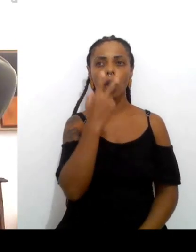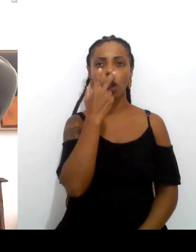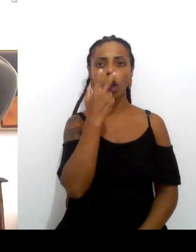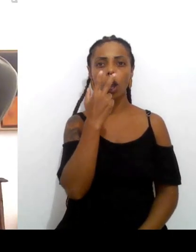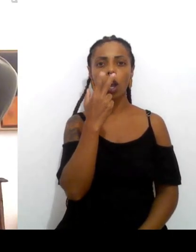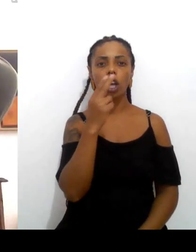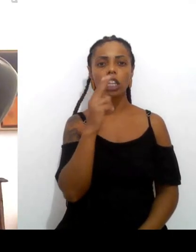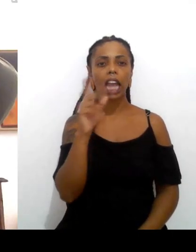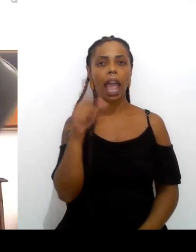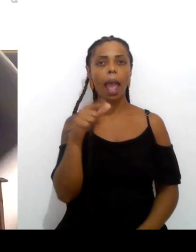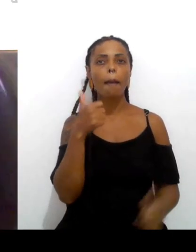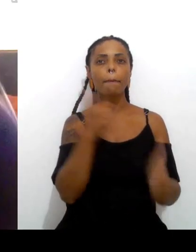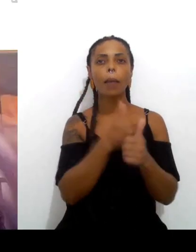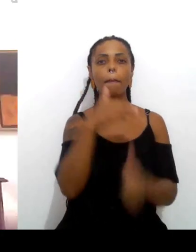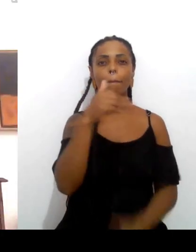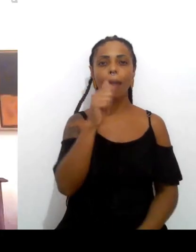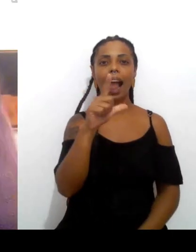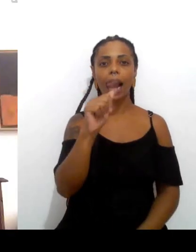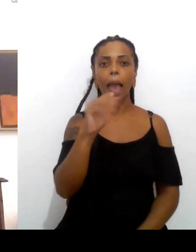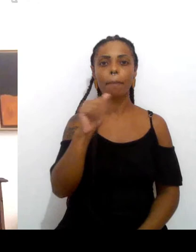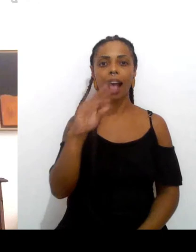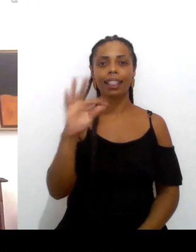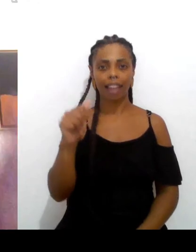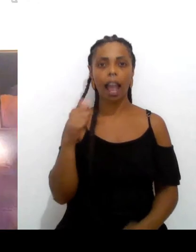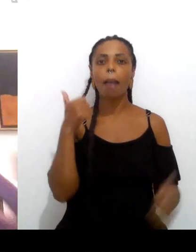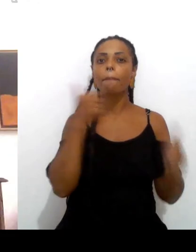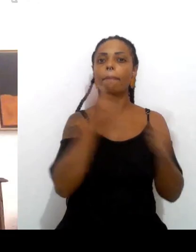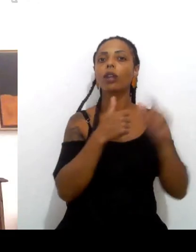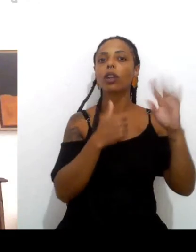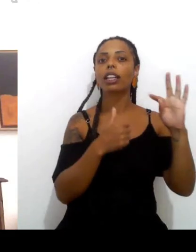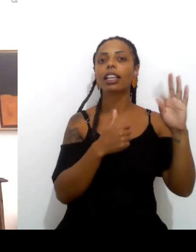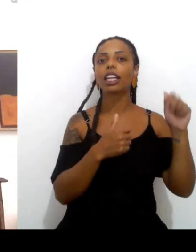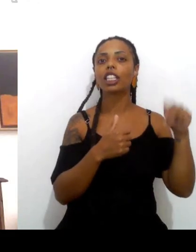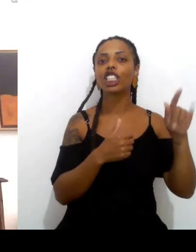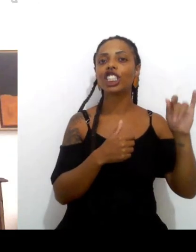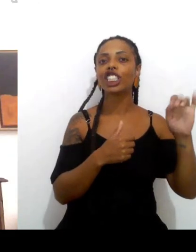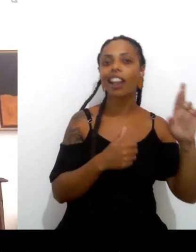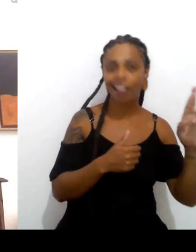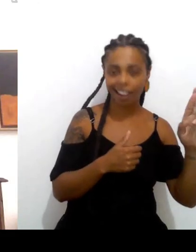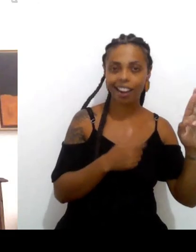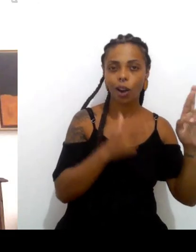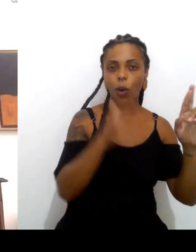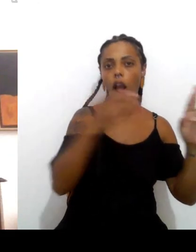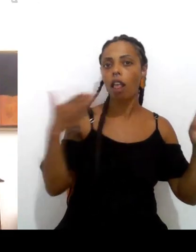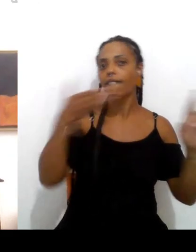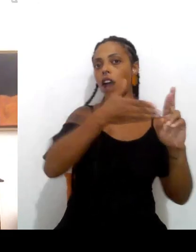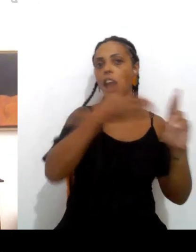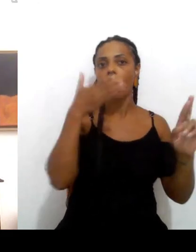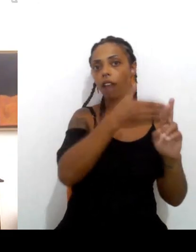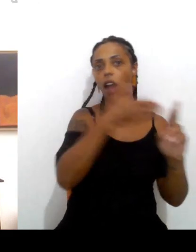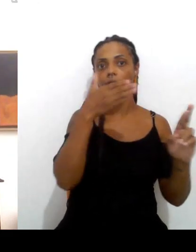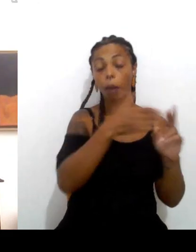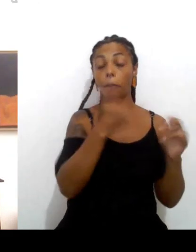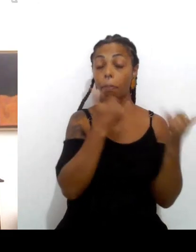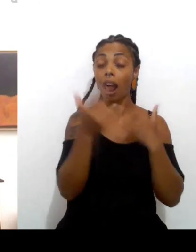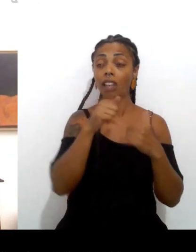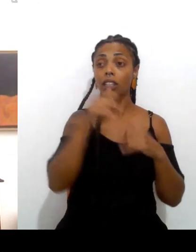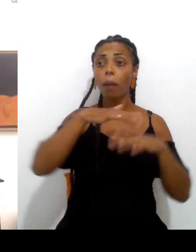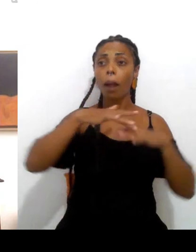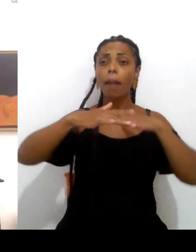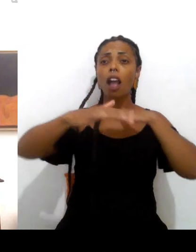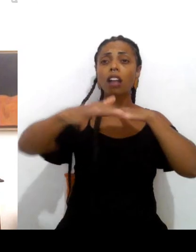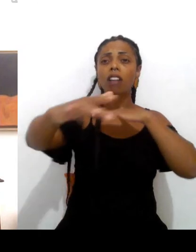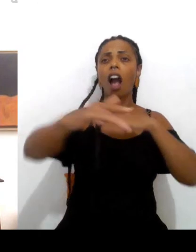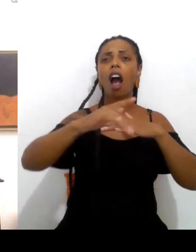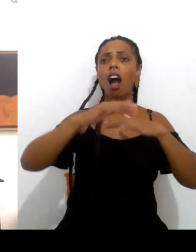a malabata que é uma região próxima de Danger e parece uma paisagem é bem estranha uma